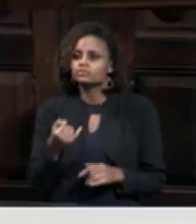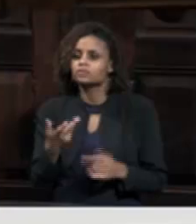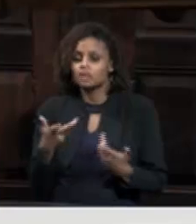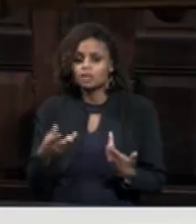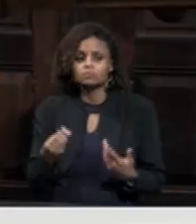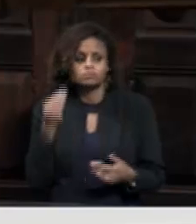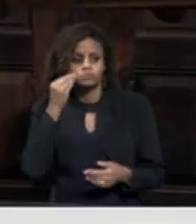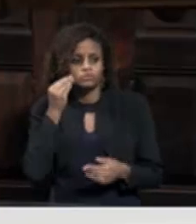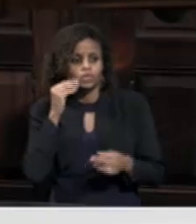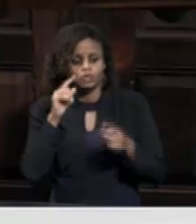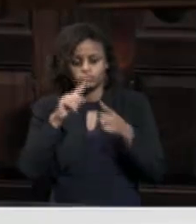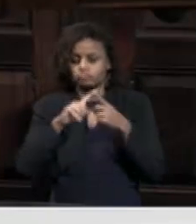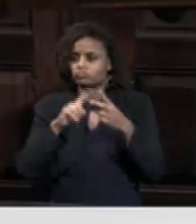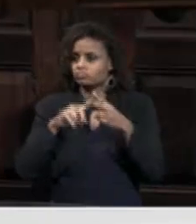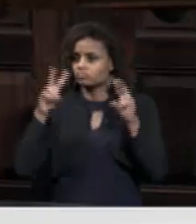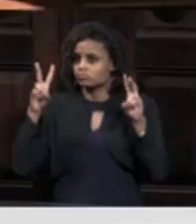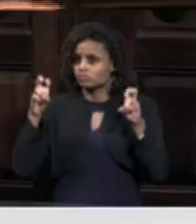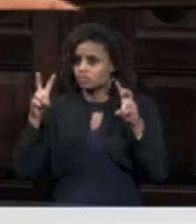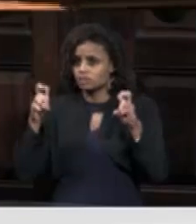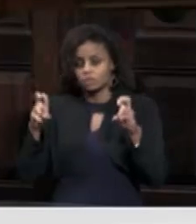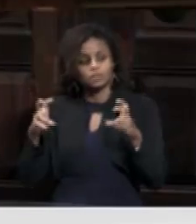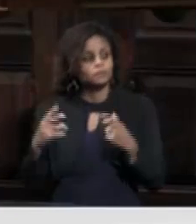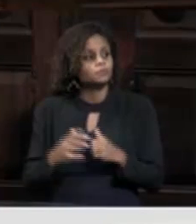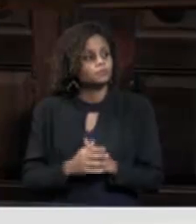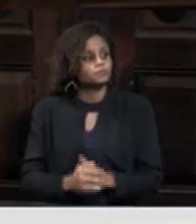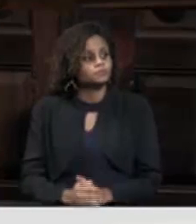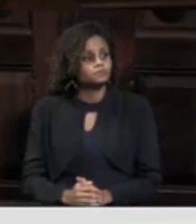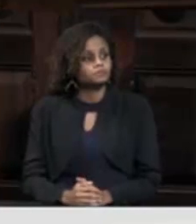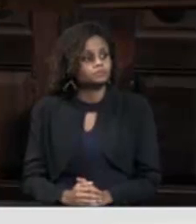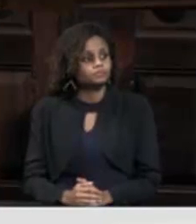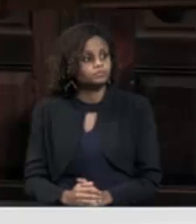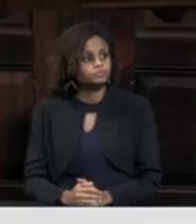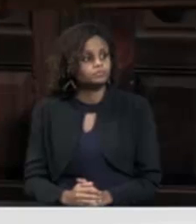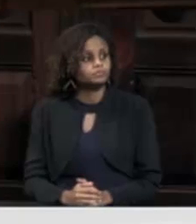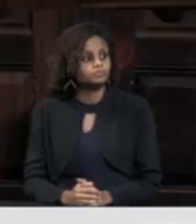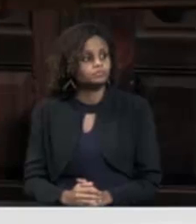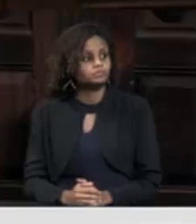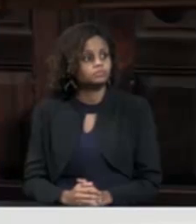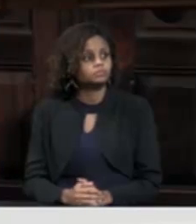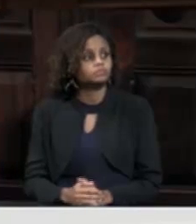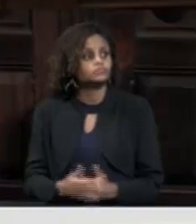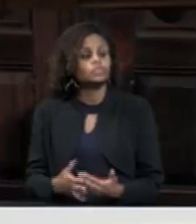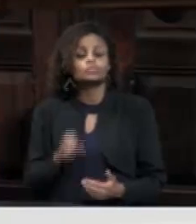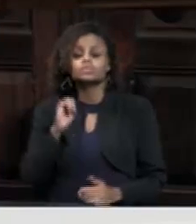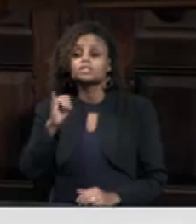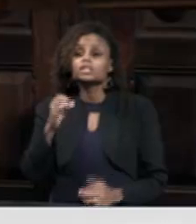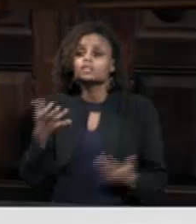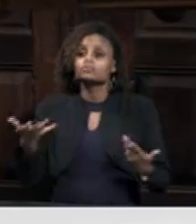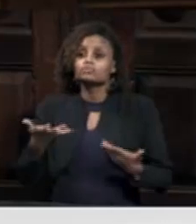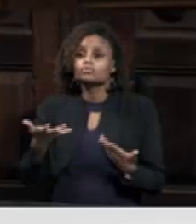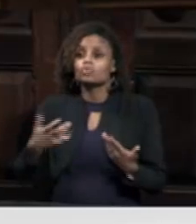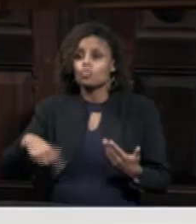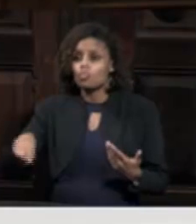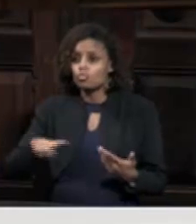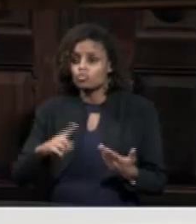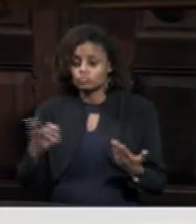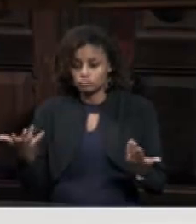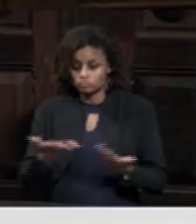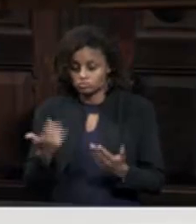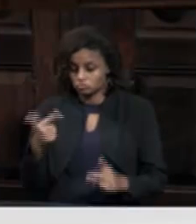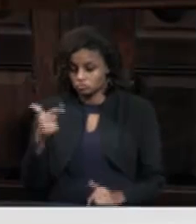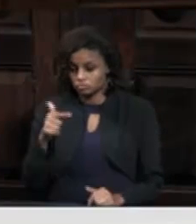em pauta, visto que, se nós não temos hoje um